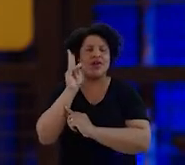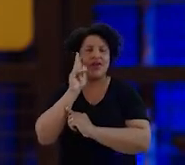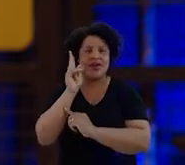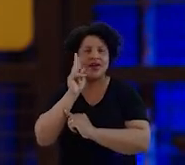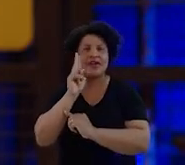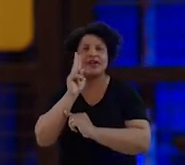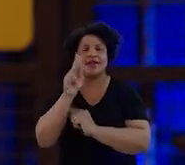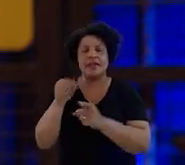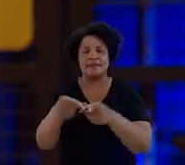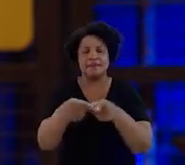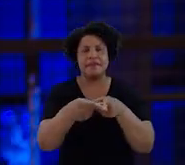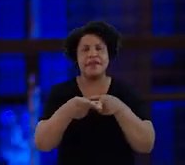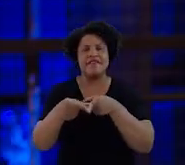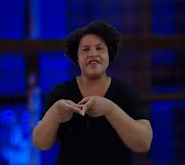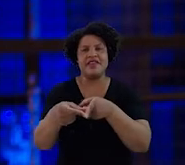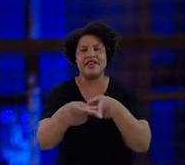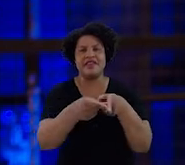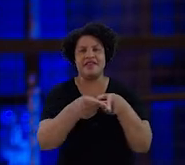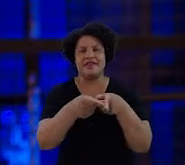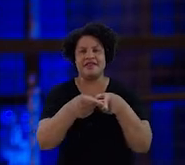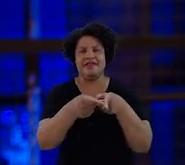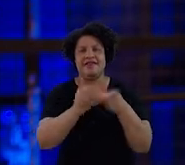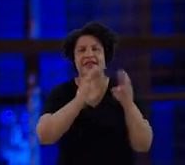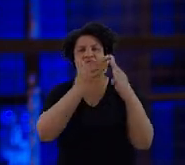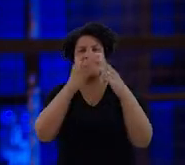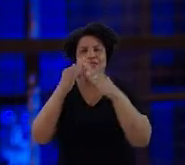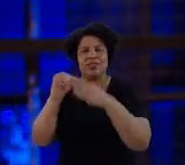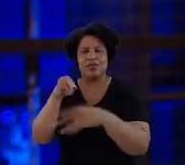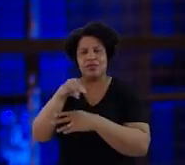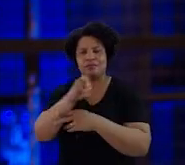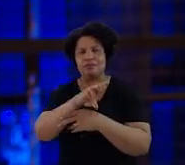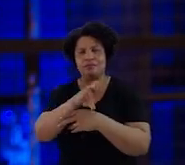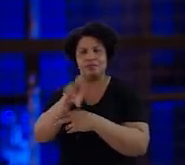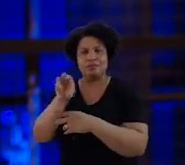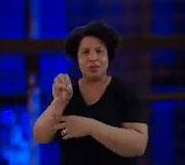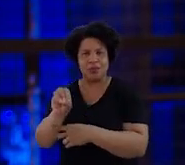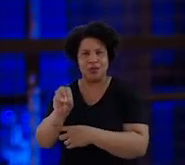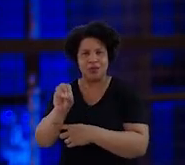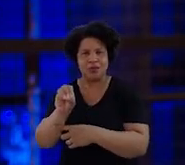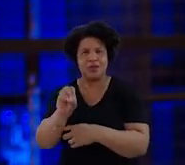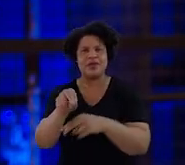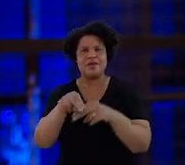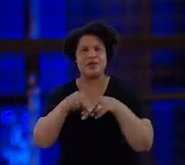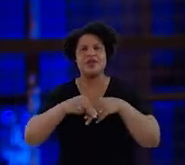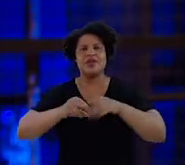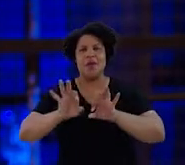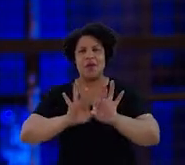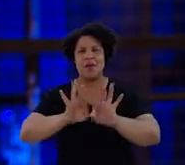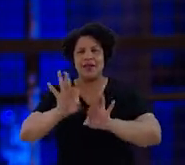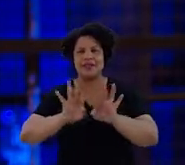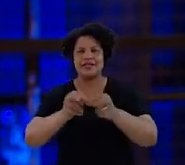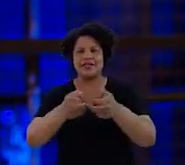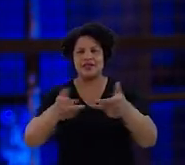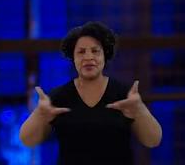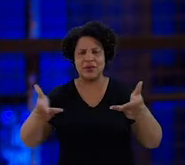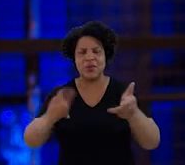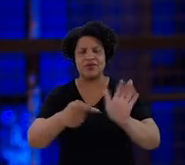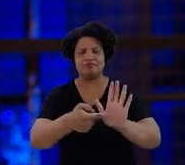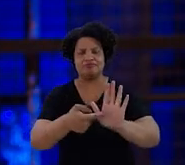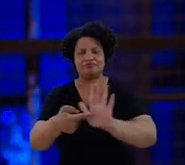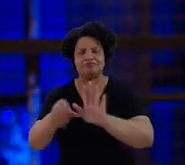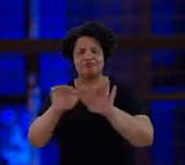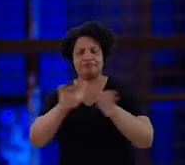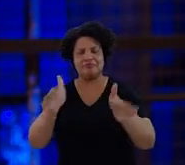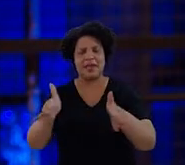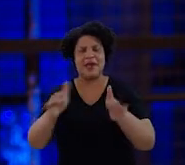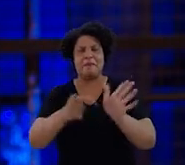sabe? A partir daí. Depois que começou, né, a organizar as coisas, a gente está no palco, lidando com o público,